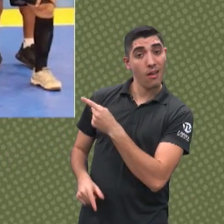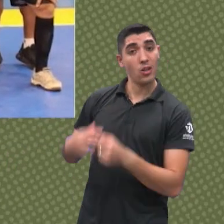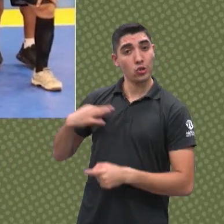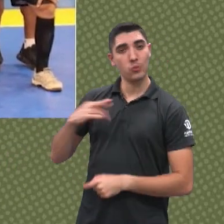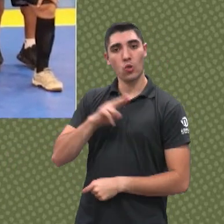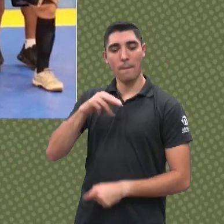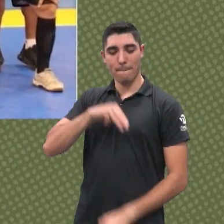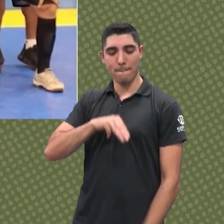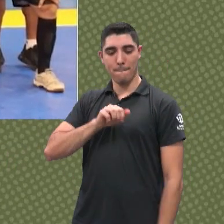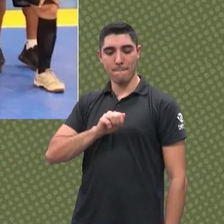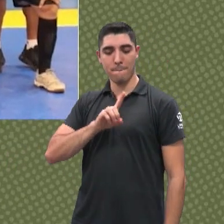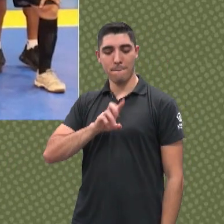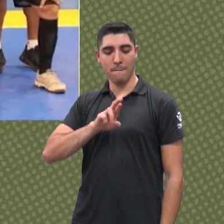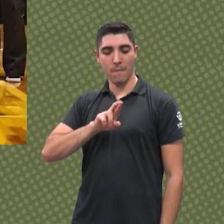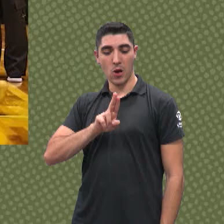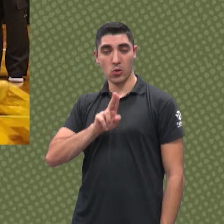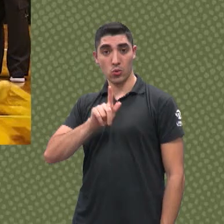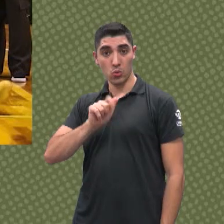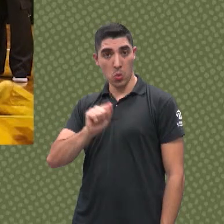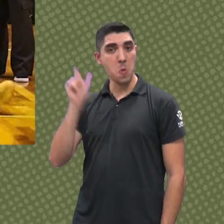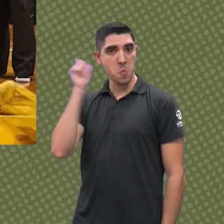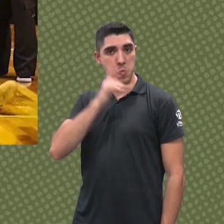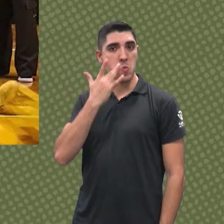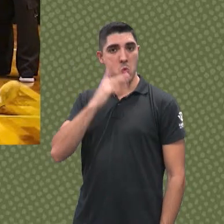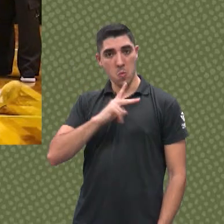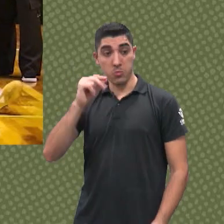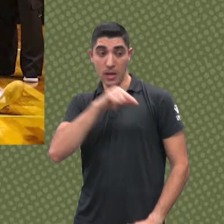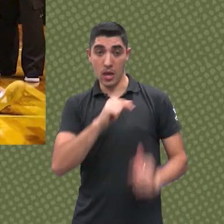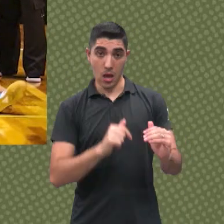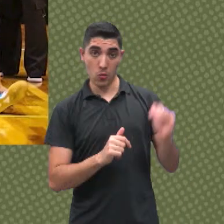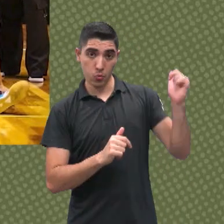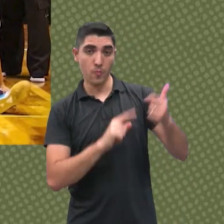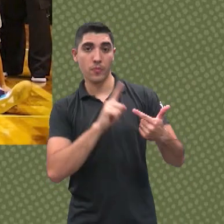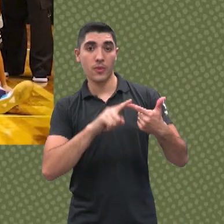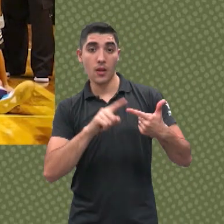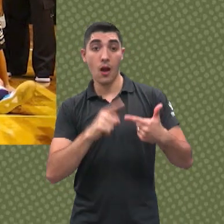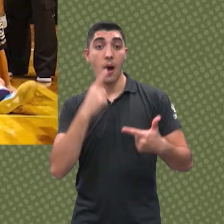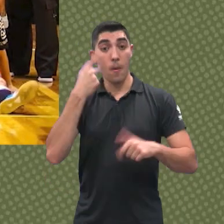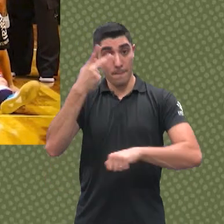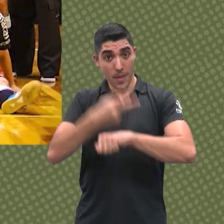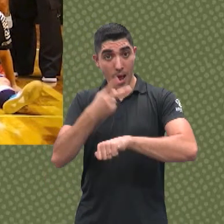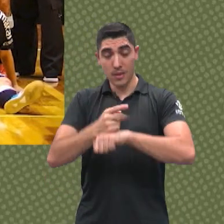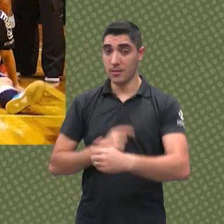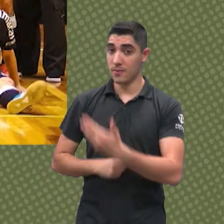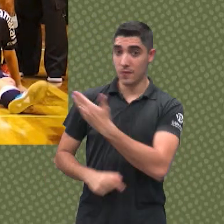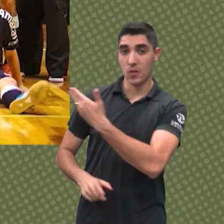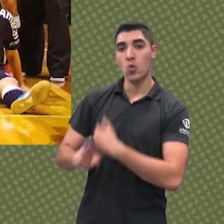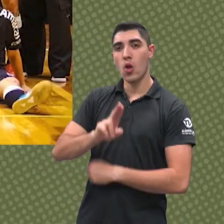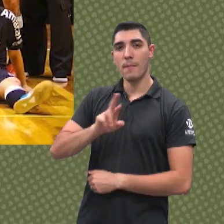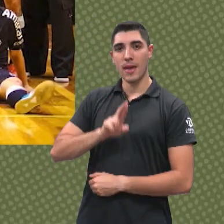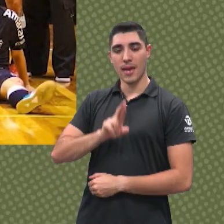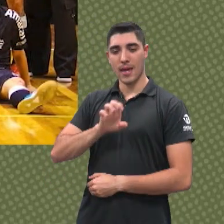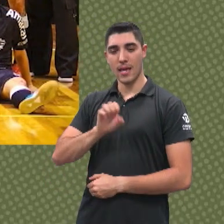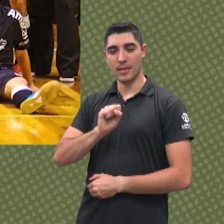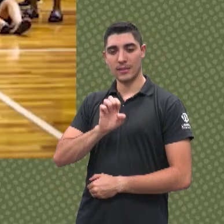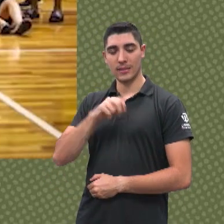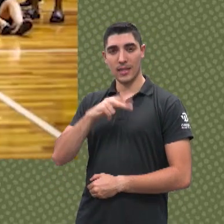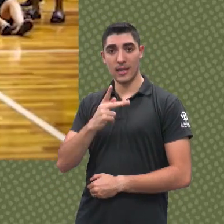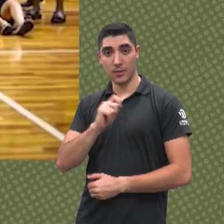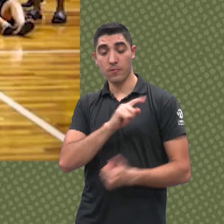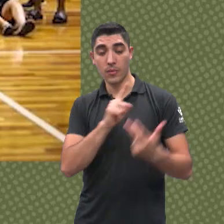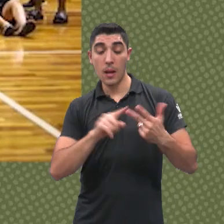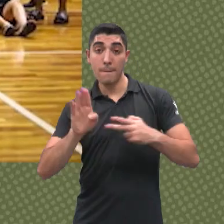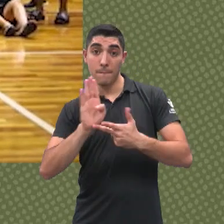campeã da série Ouro na categoria adulto. Na série Prata tá aí, ó, o título ficou com o time do Resenha. E na categoria Bronze, a galera